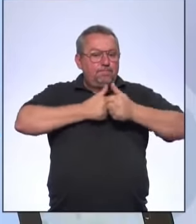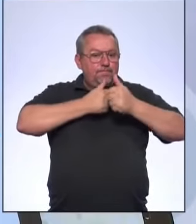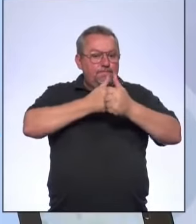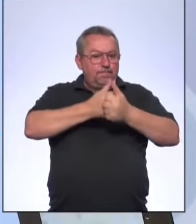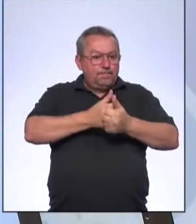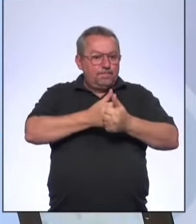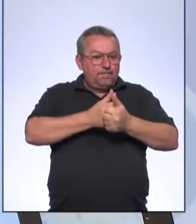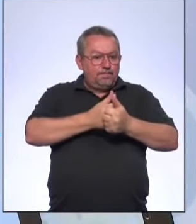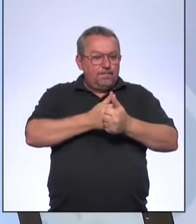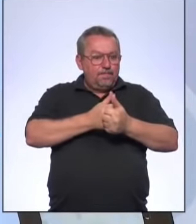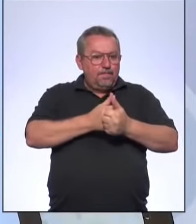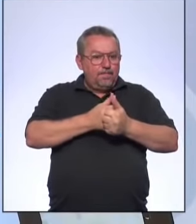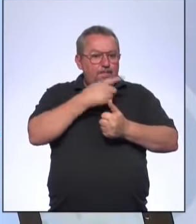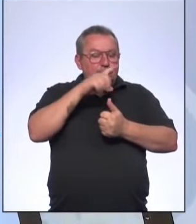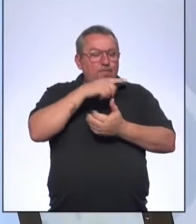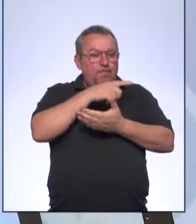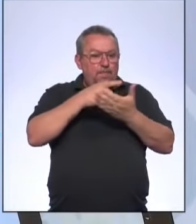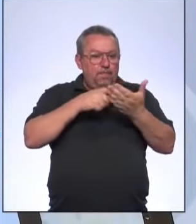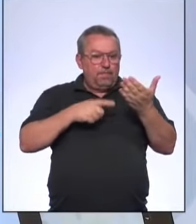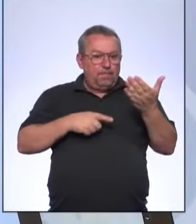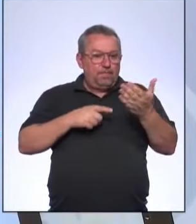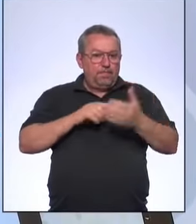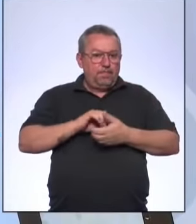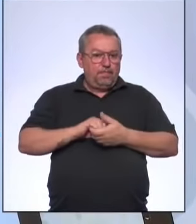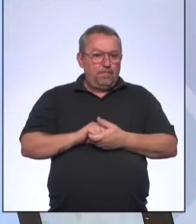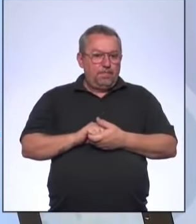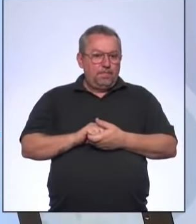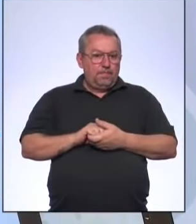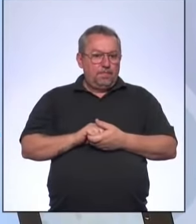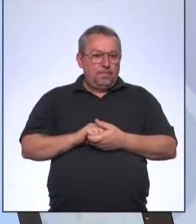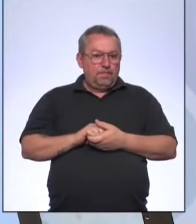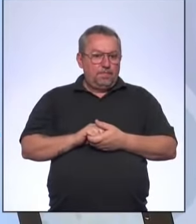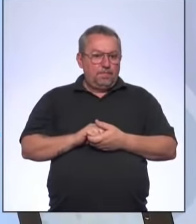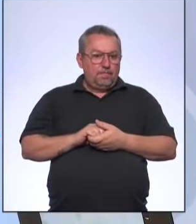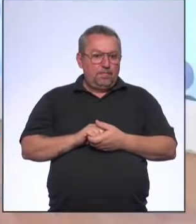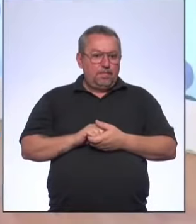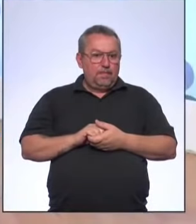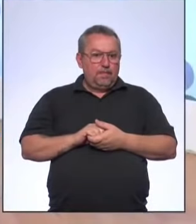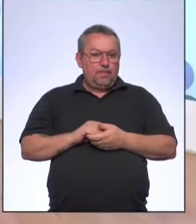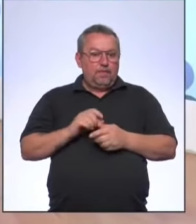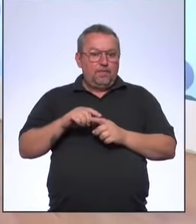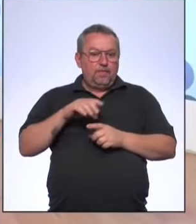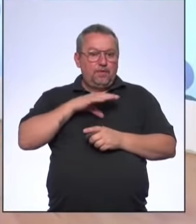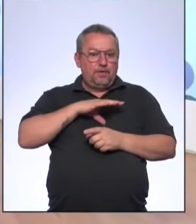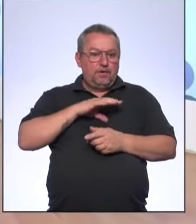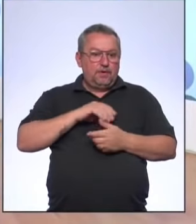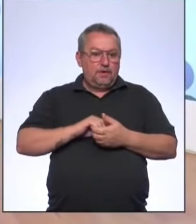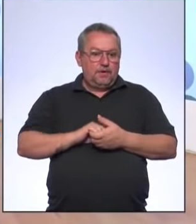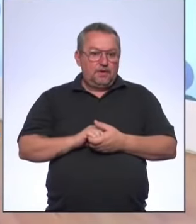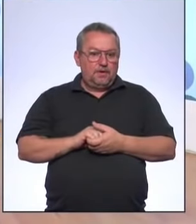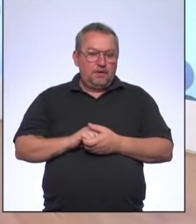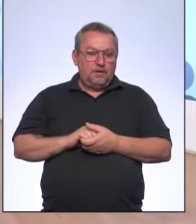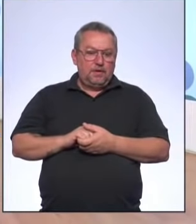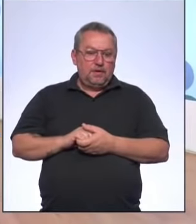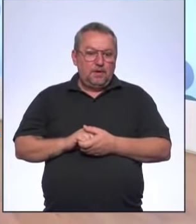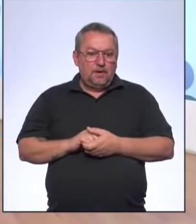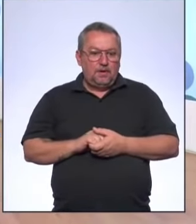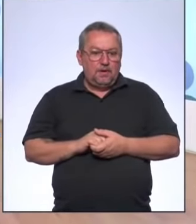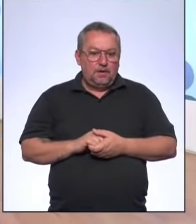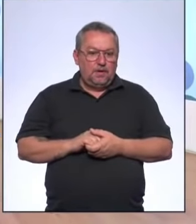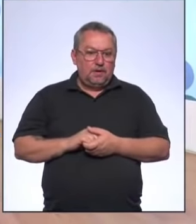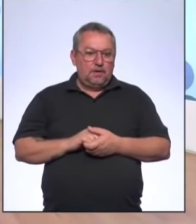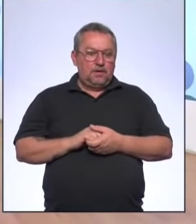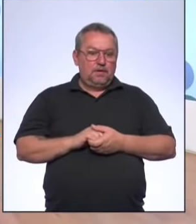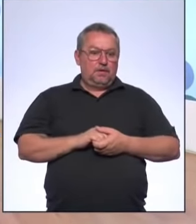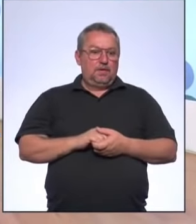né na na sua apostila tá certo e nem para o johnny em português tanto faz